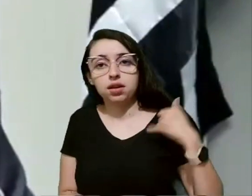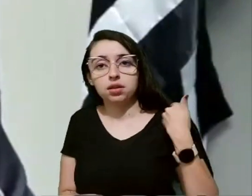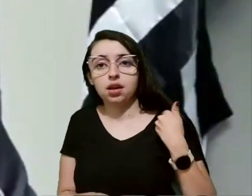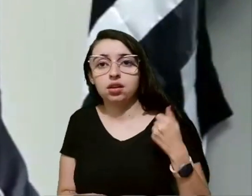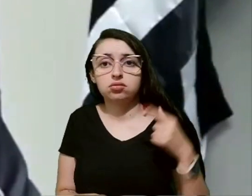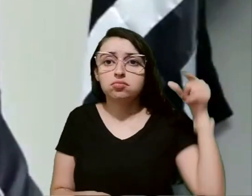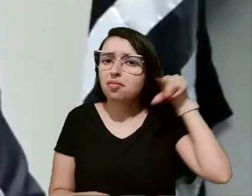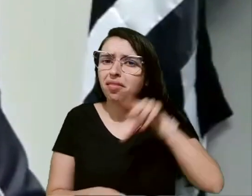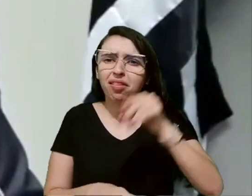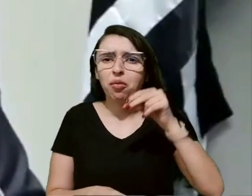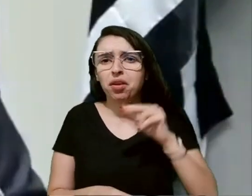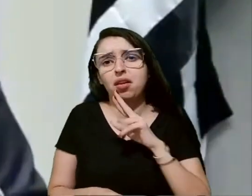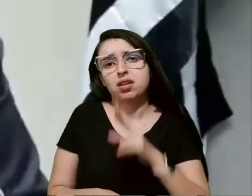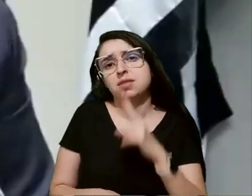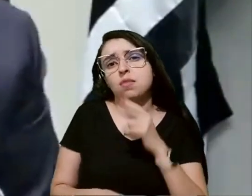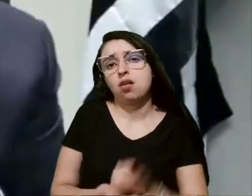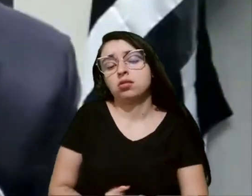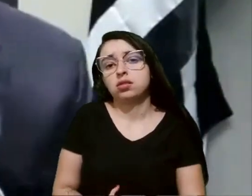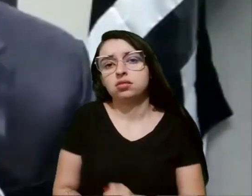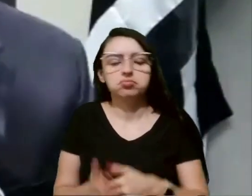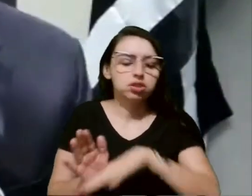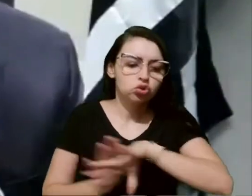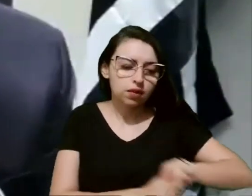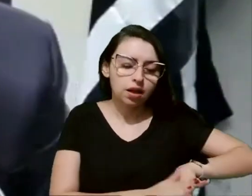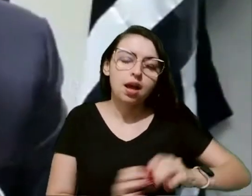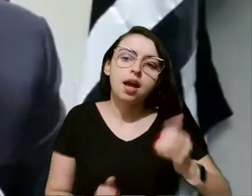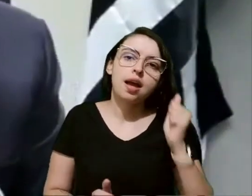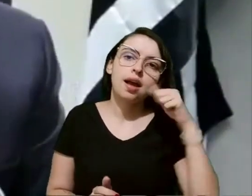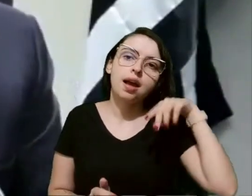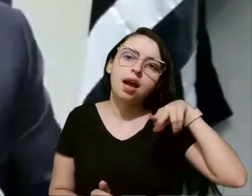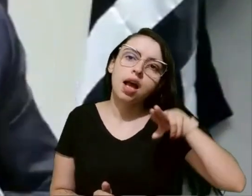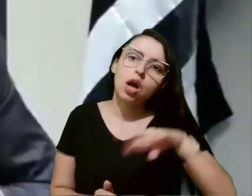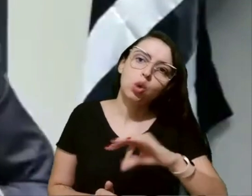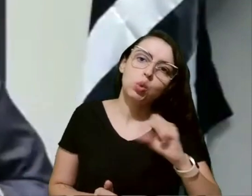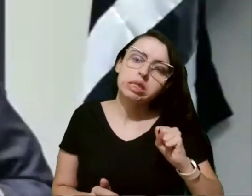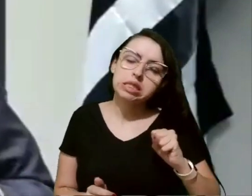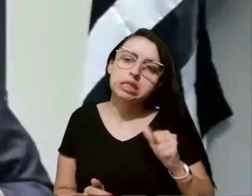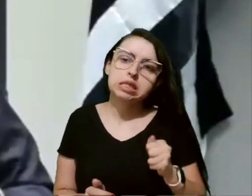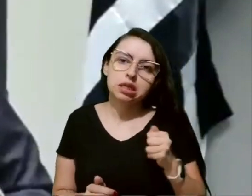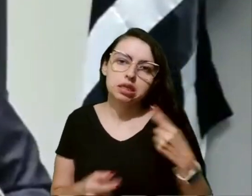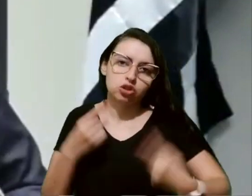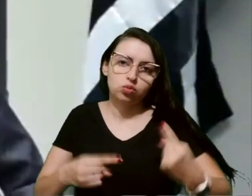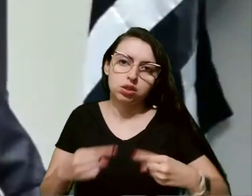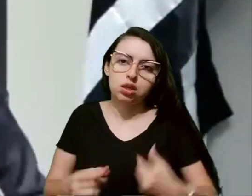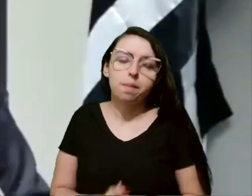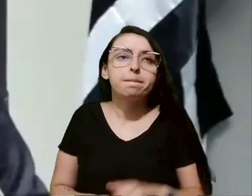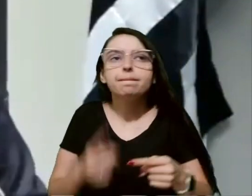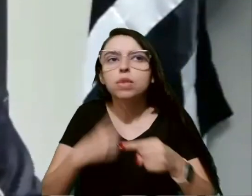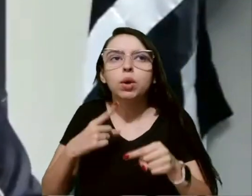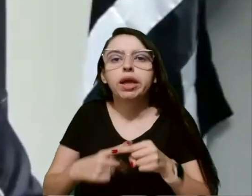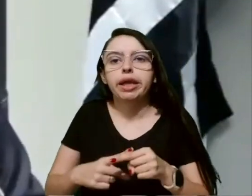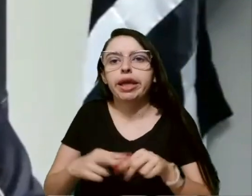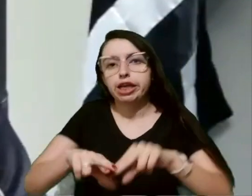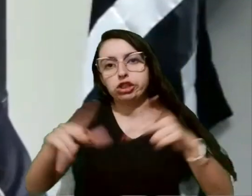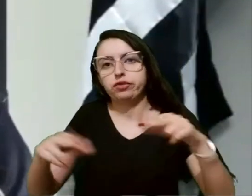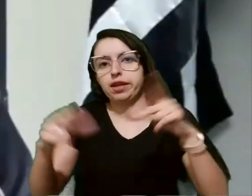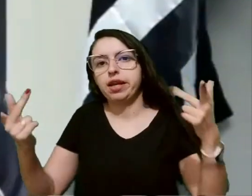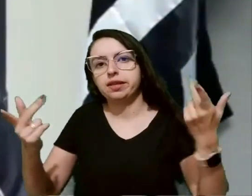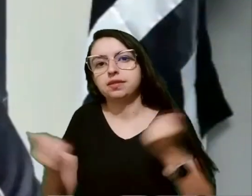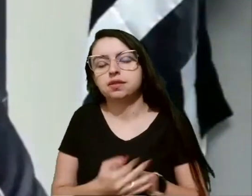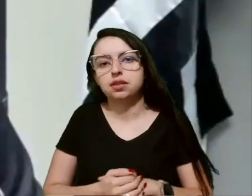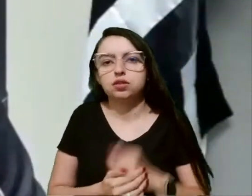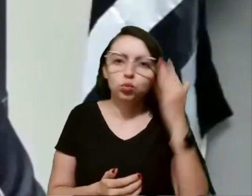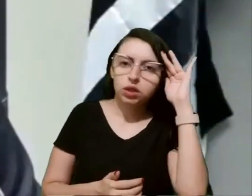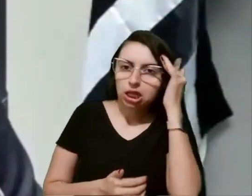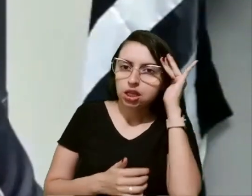diferença. Mas aí nós deixamos de lado um pouco a causa, a discussão sobre a causa do porquê que há essa diferença, essas